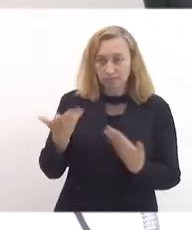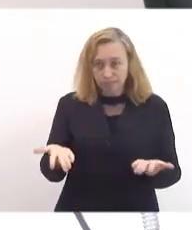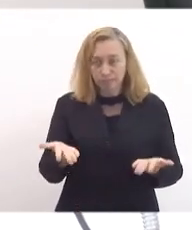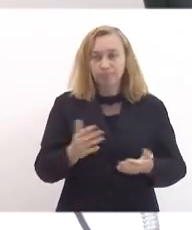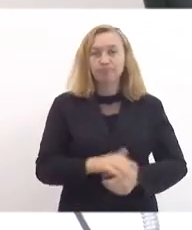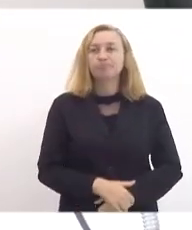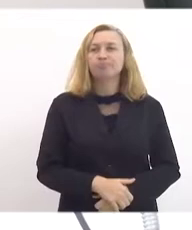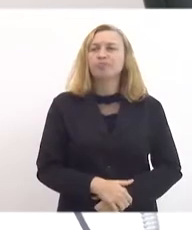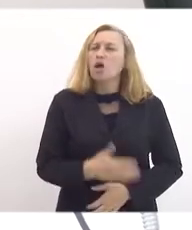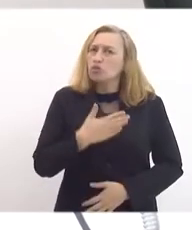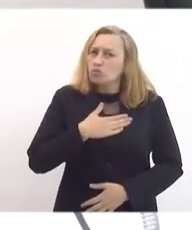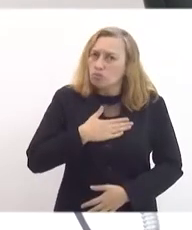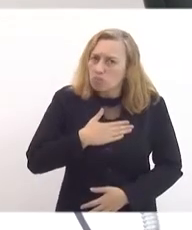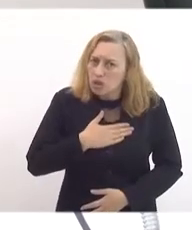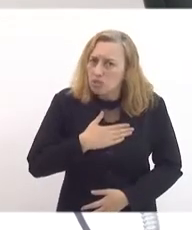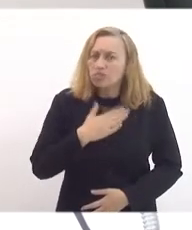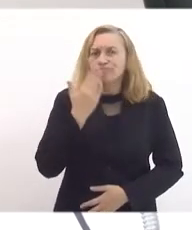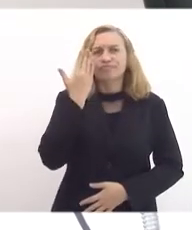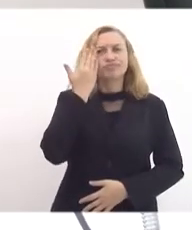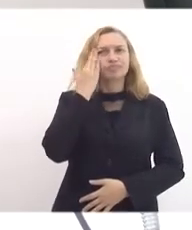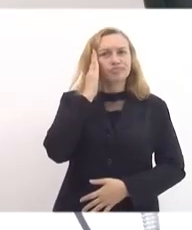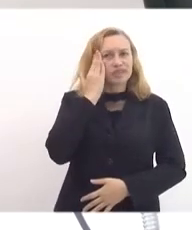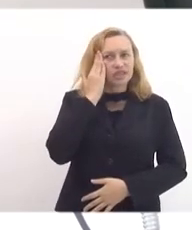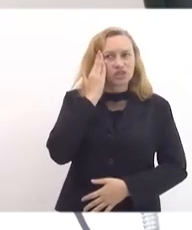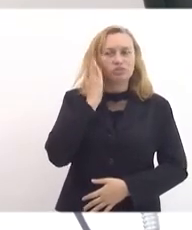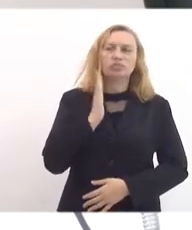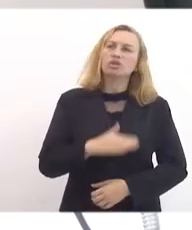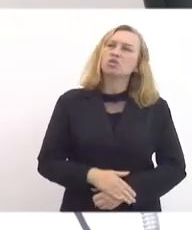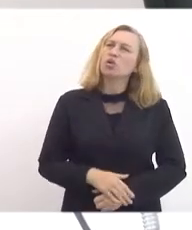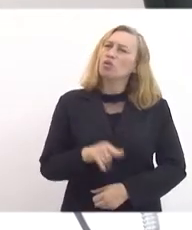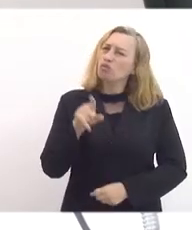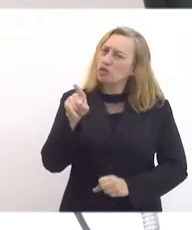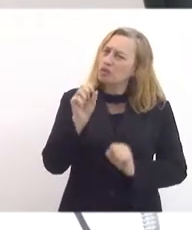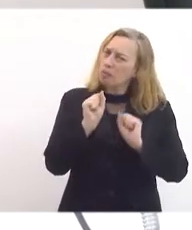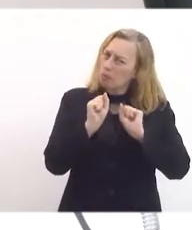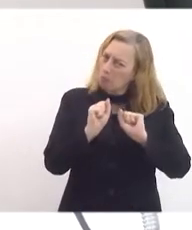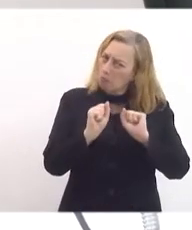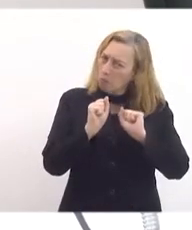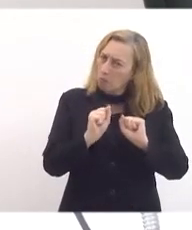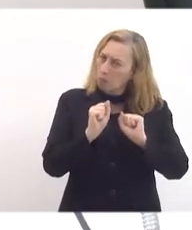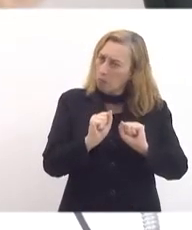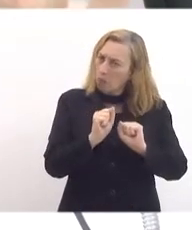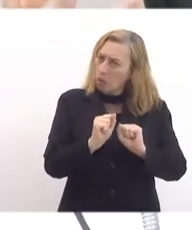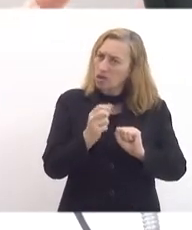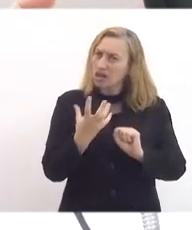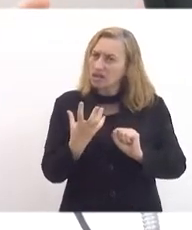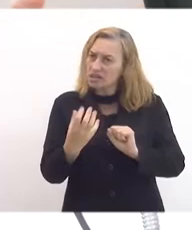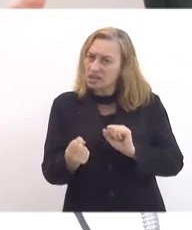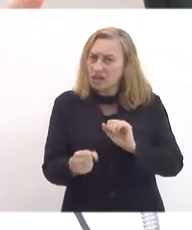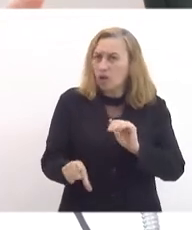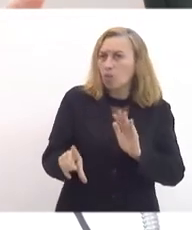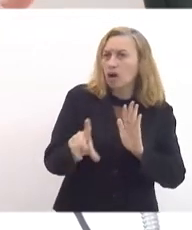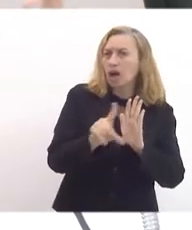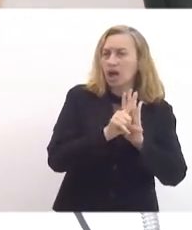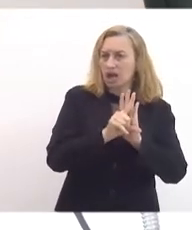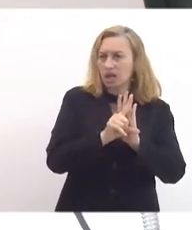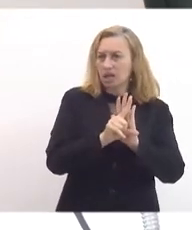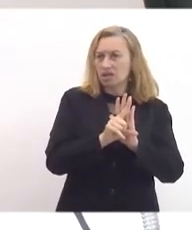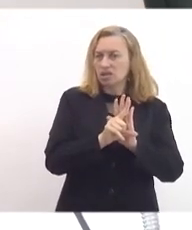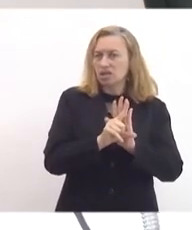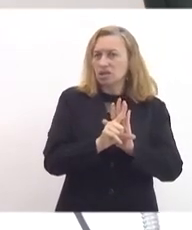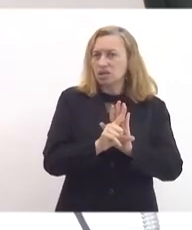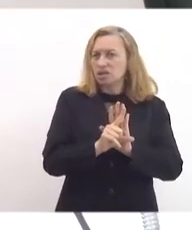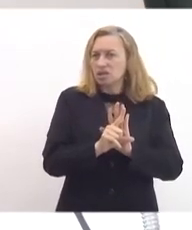agora no meu entendimento você pode aderir uma legislação é